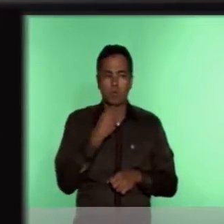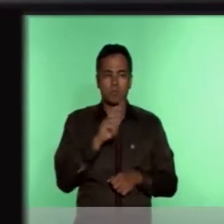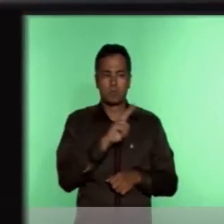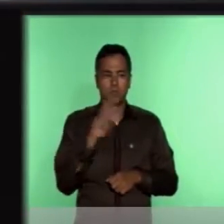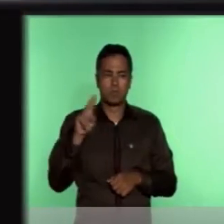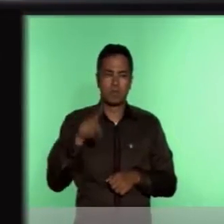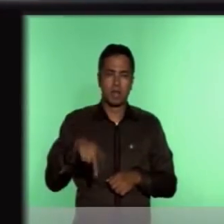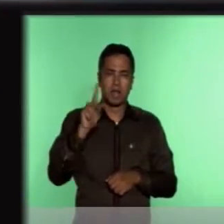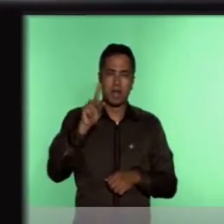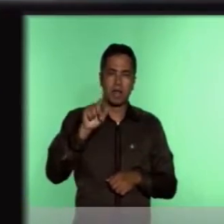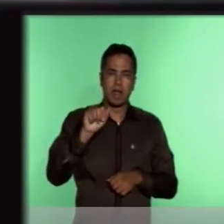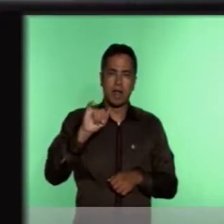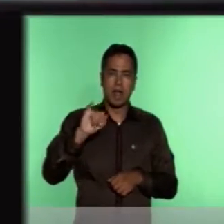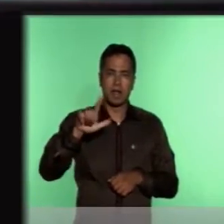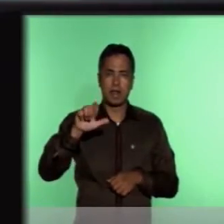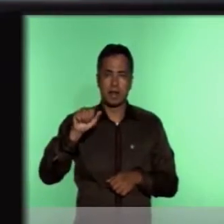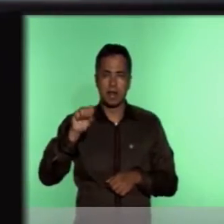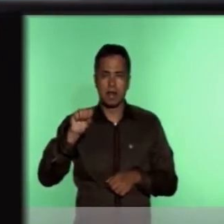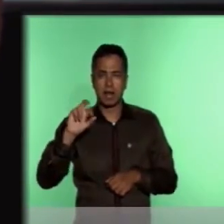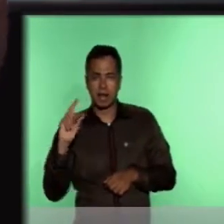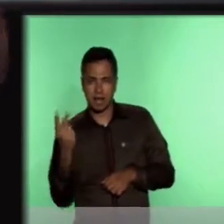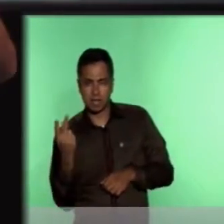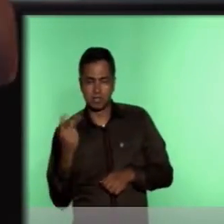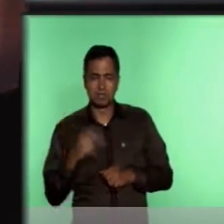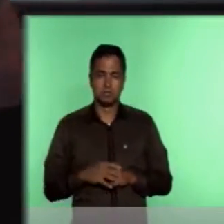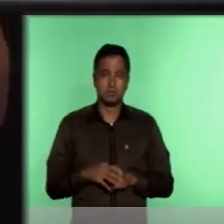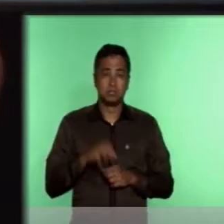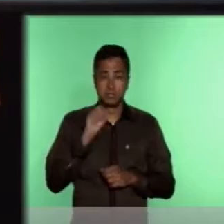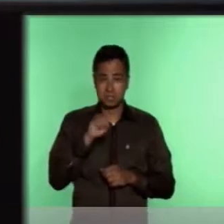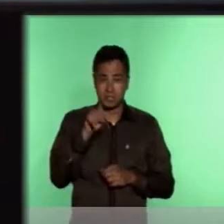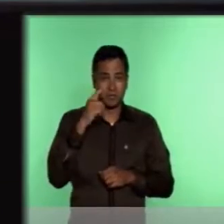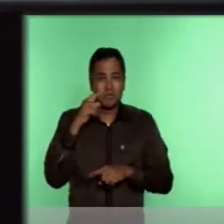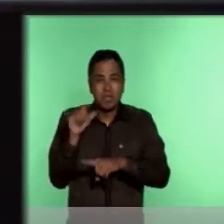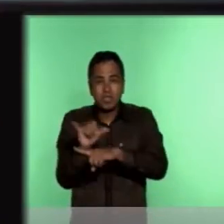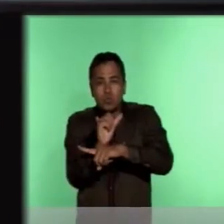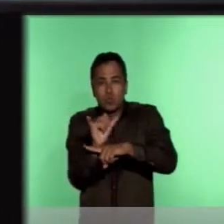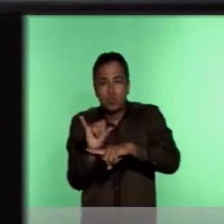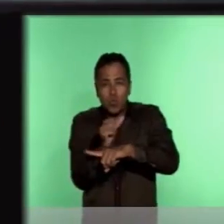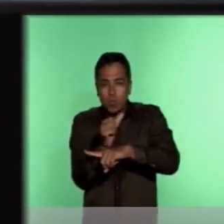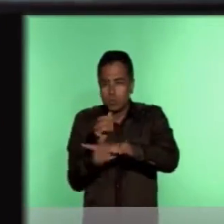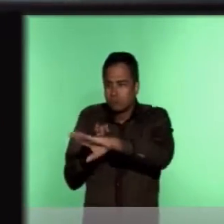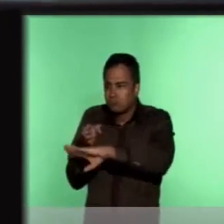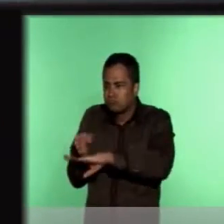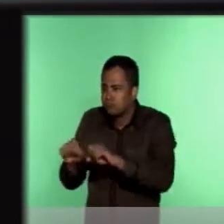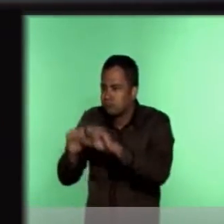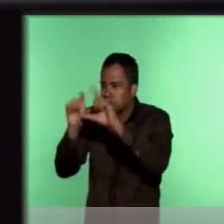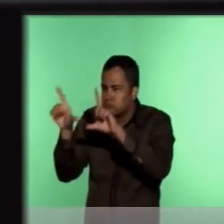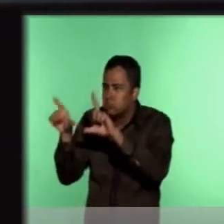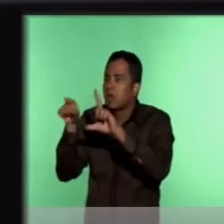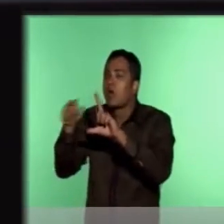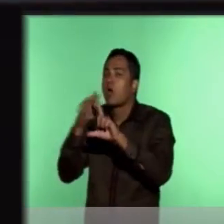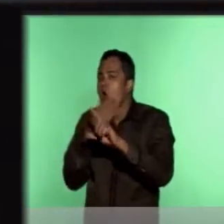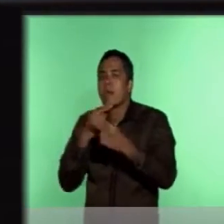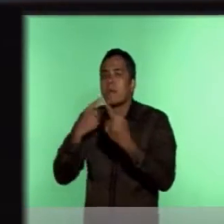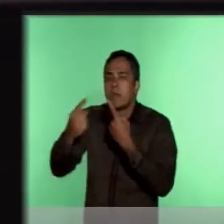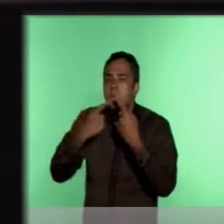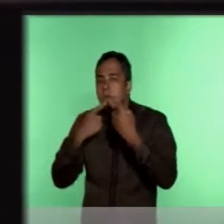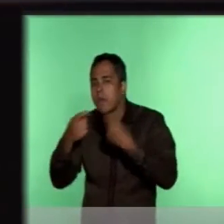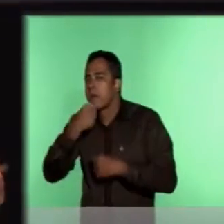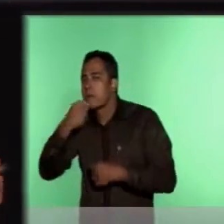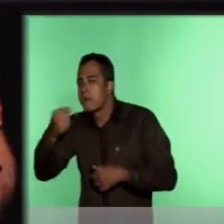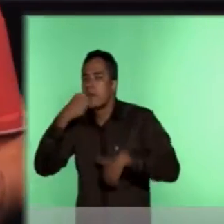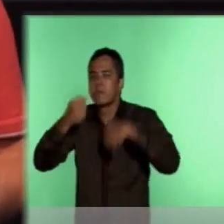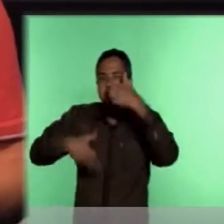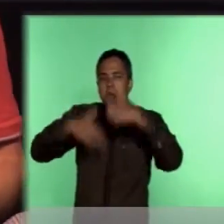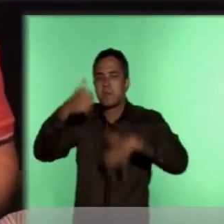entrarem, inclusive, na página do YouTube da campanha, vocês vão ver uma entrevista com ele, ele dá um depoimento. Mas eu quero falar da Malala, porque a